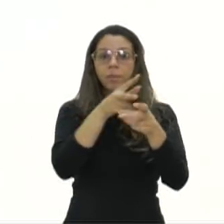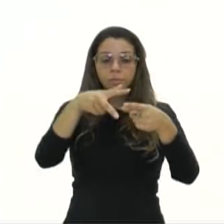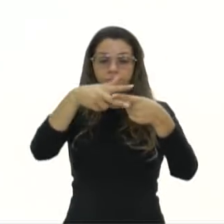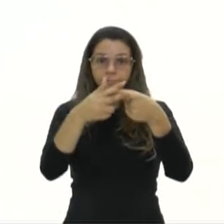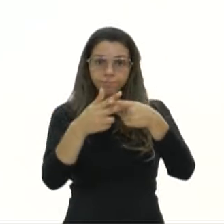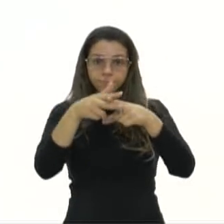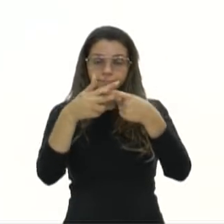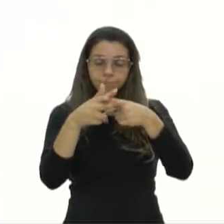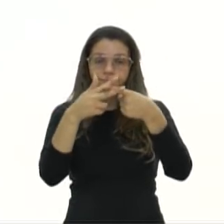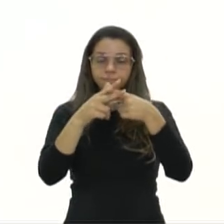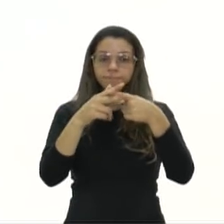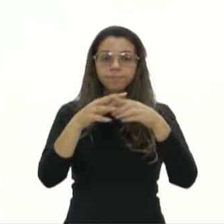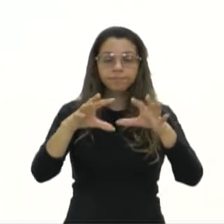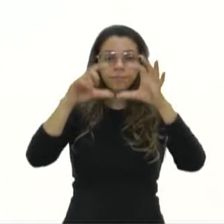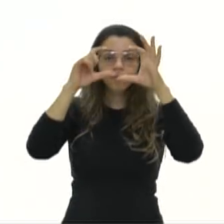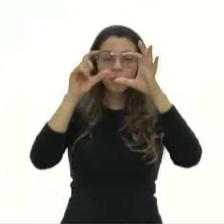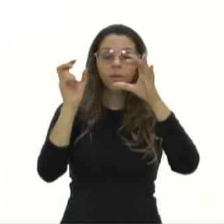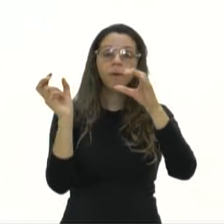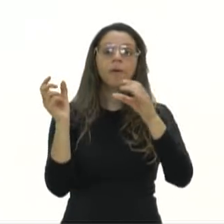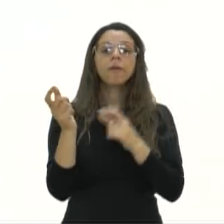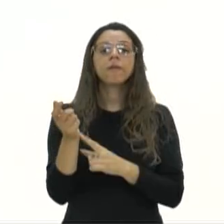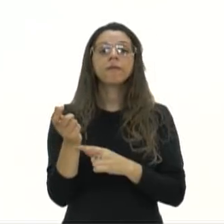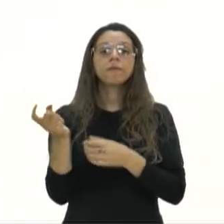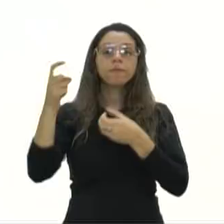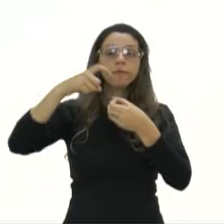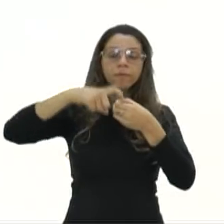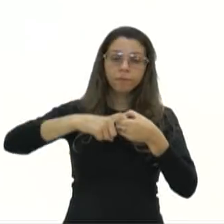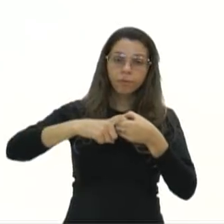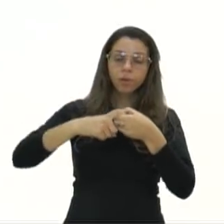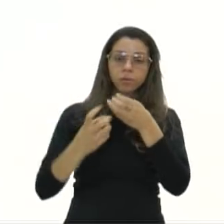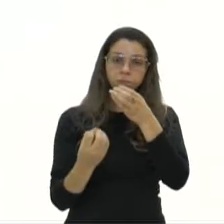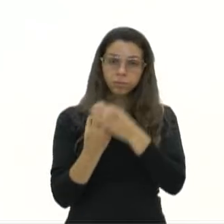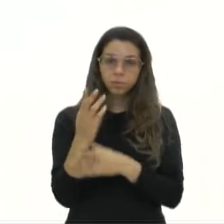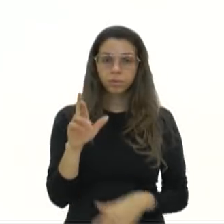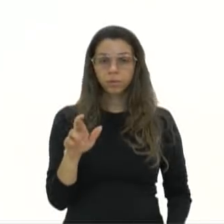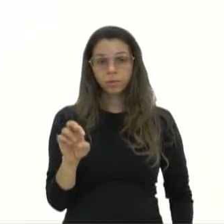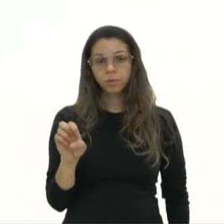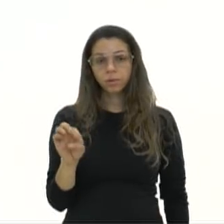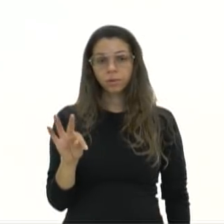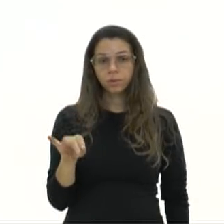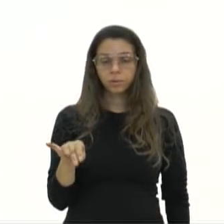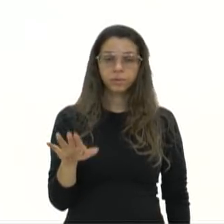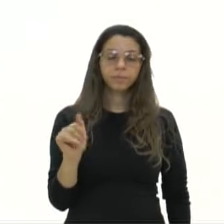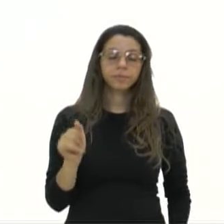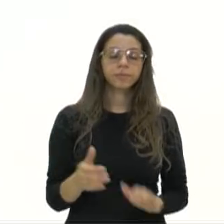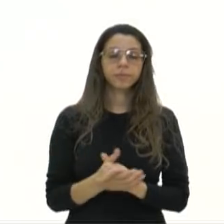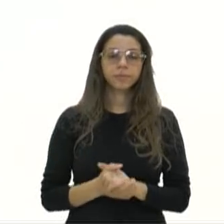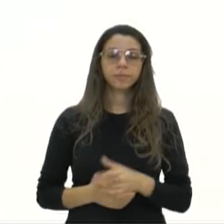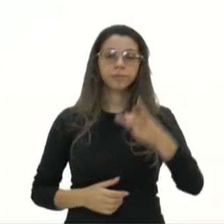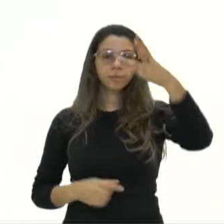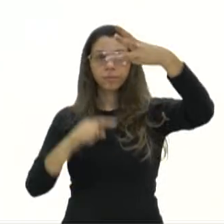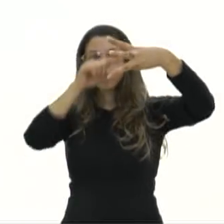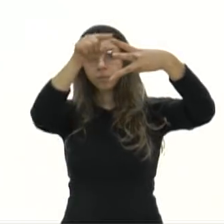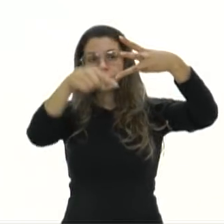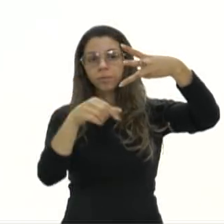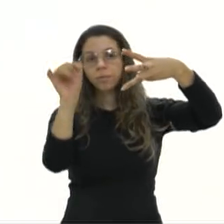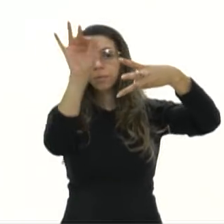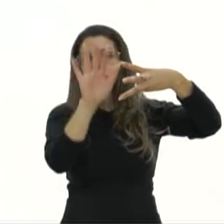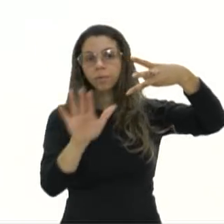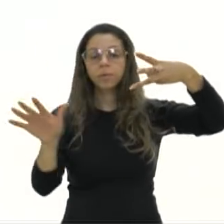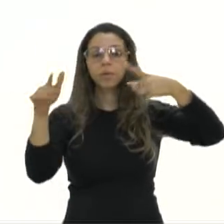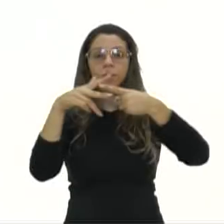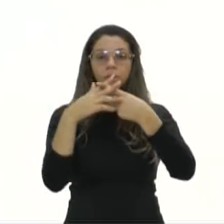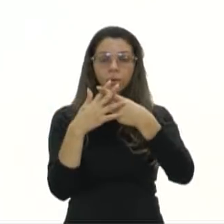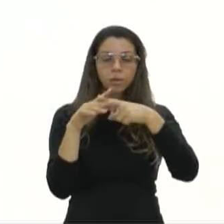com que essa imagem volte a ser formada na retina. Então, essas três imagens ilustram muito bem a correção do